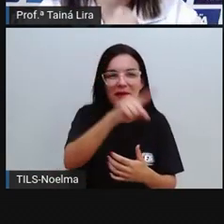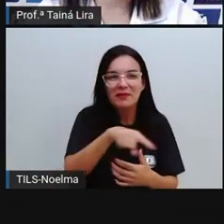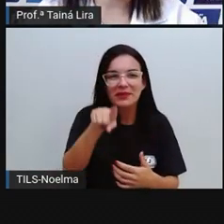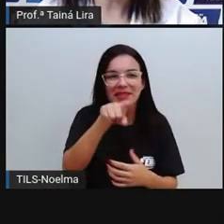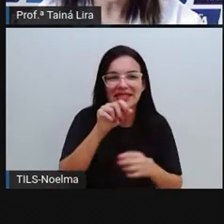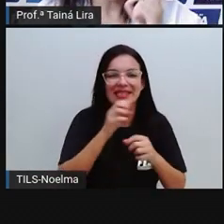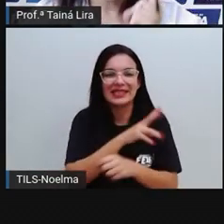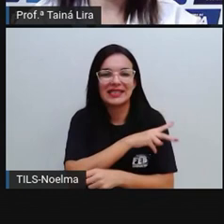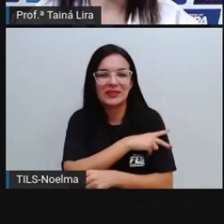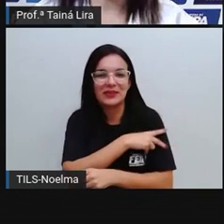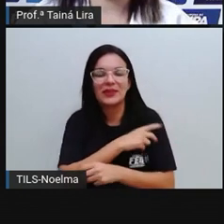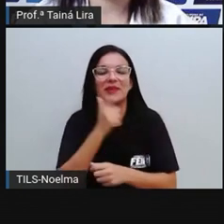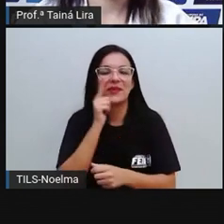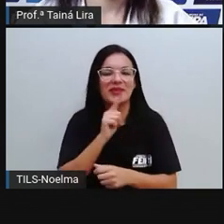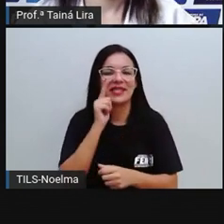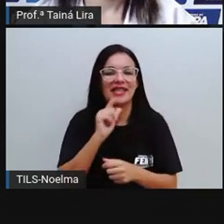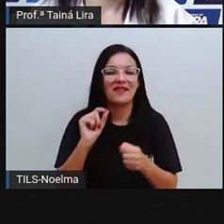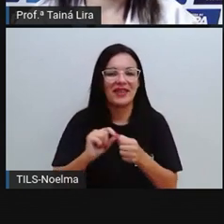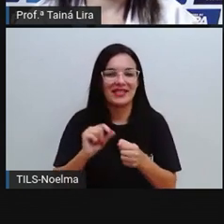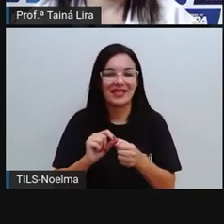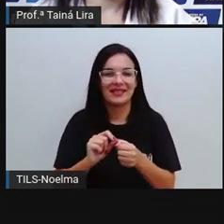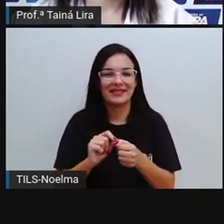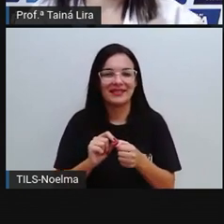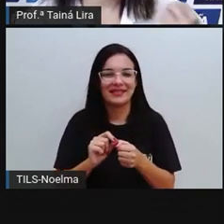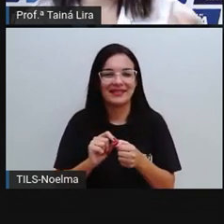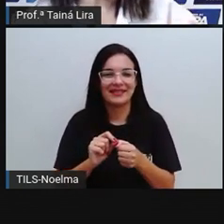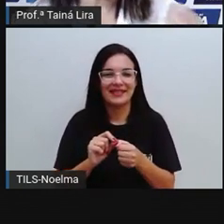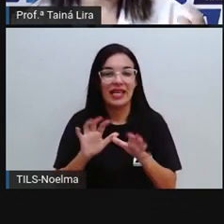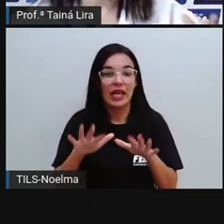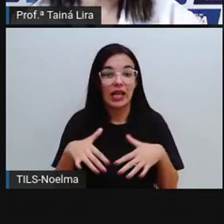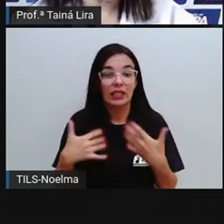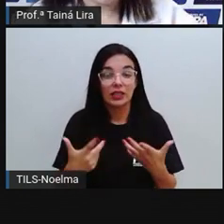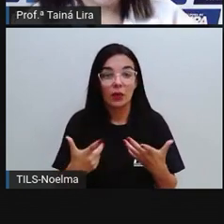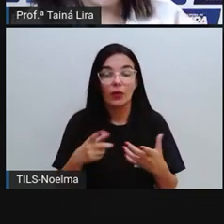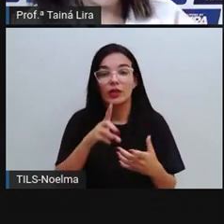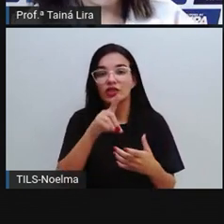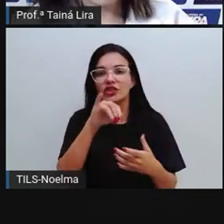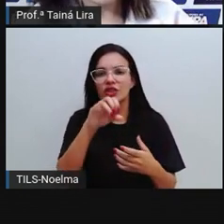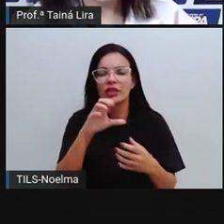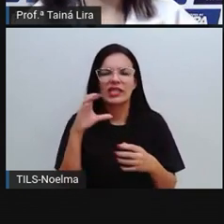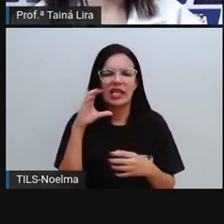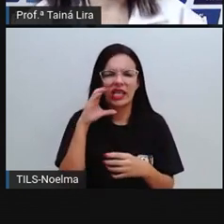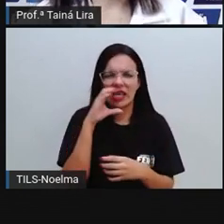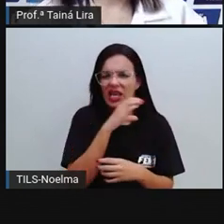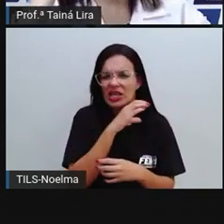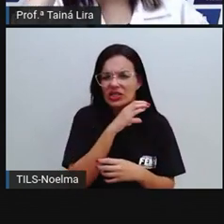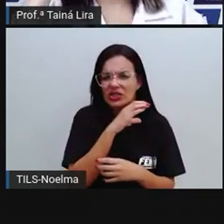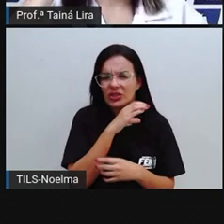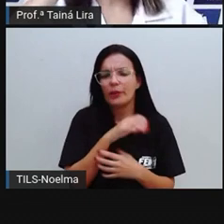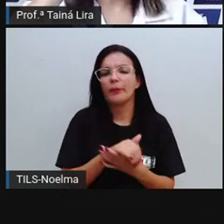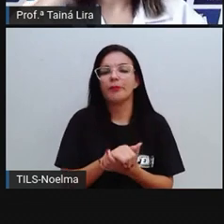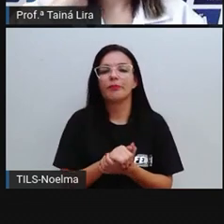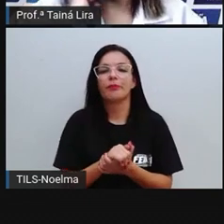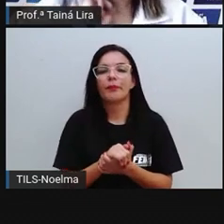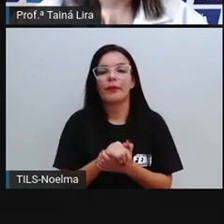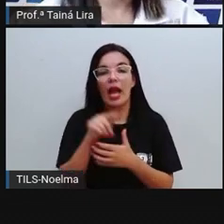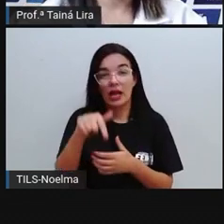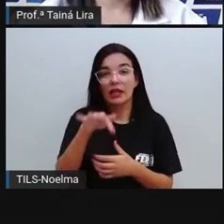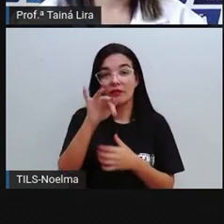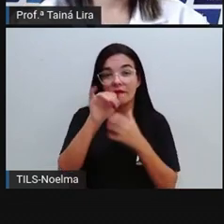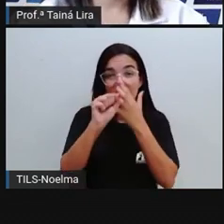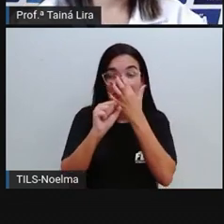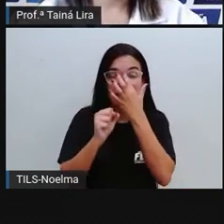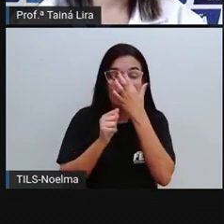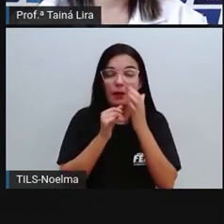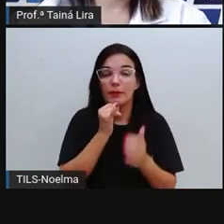resolver esse enigma. Olha lá, em dias muito quentes, né? Por exemplo, aqui em Feira de